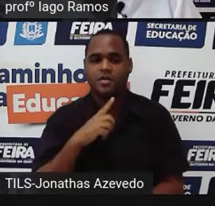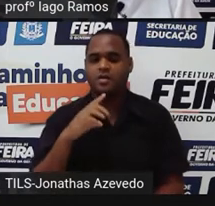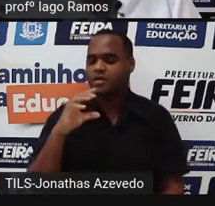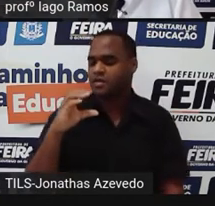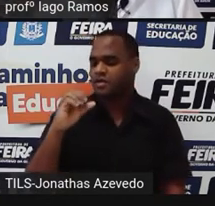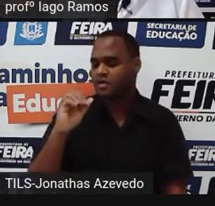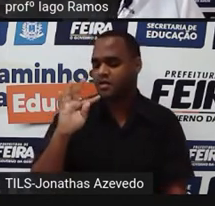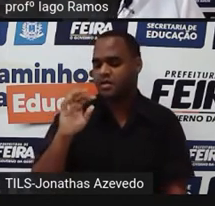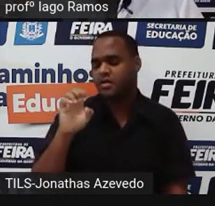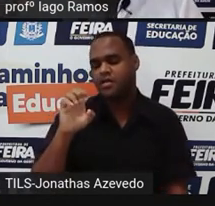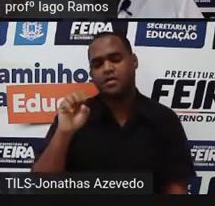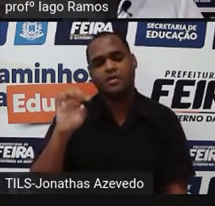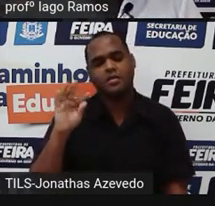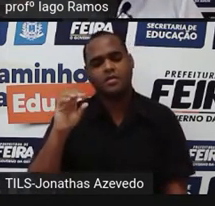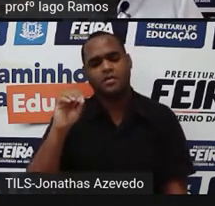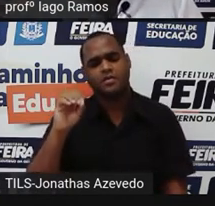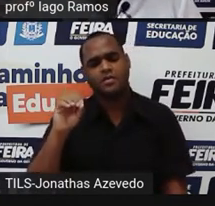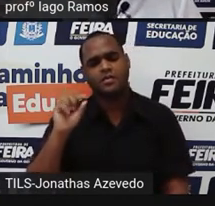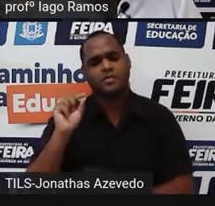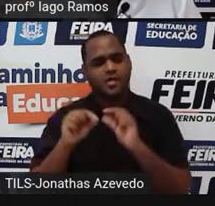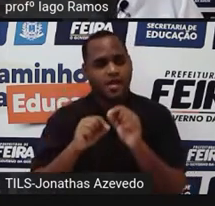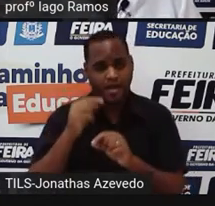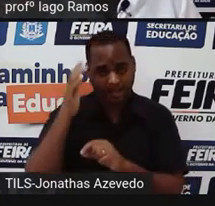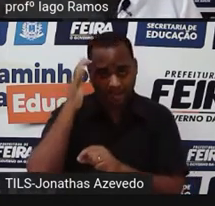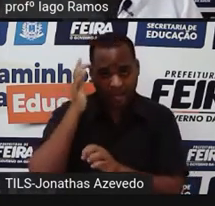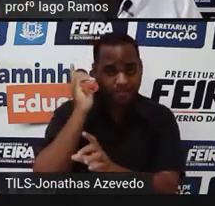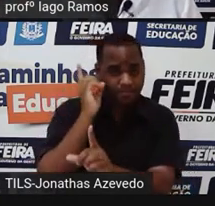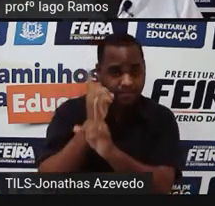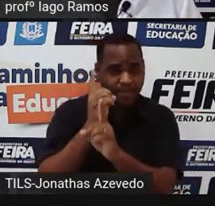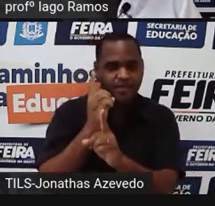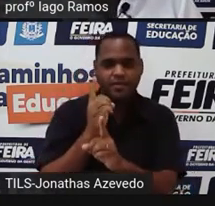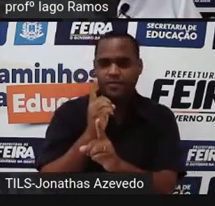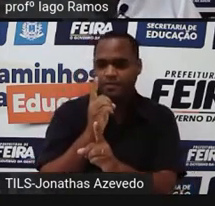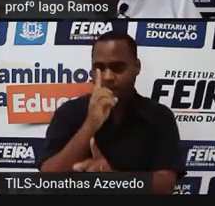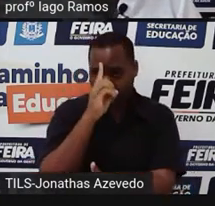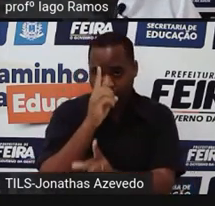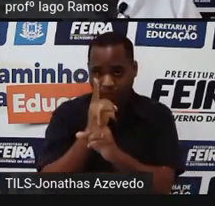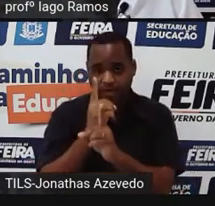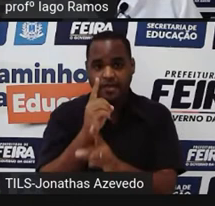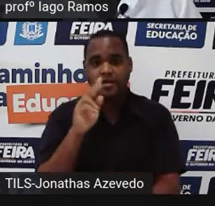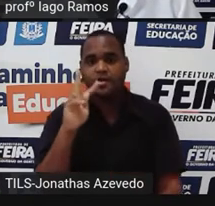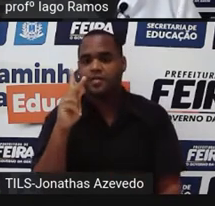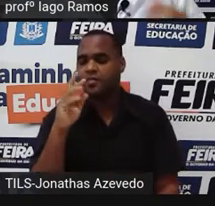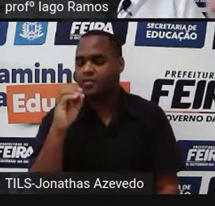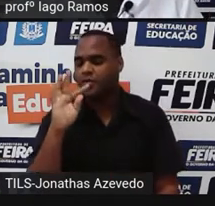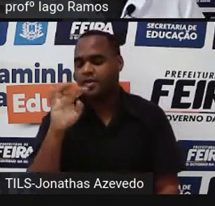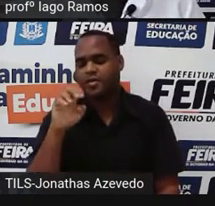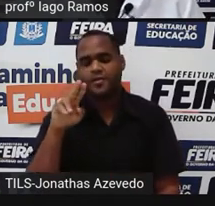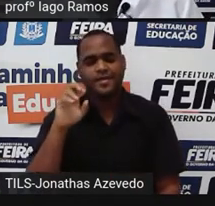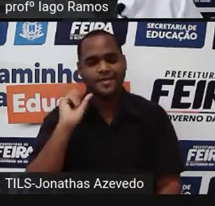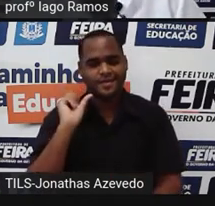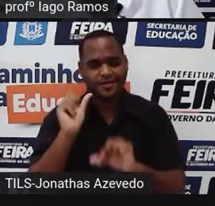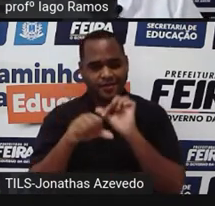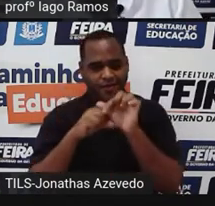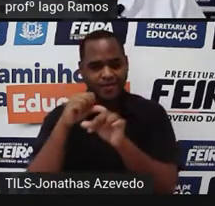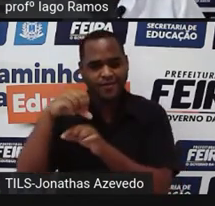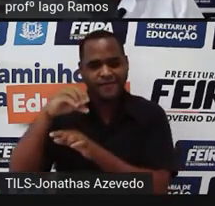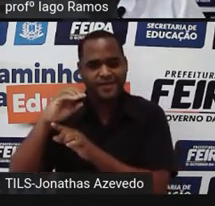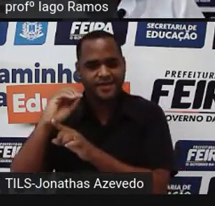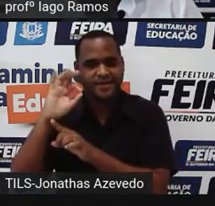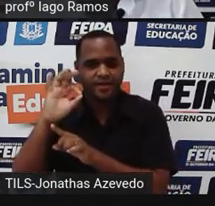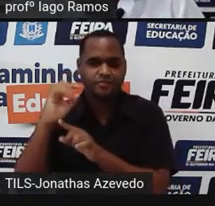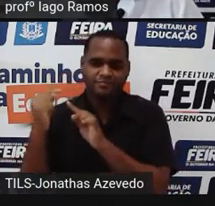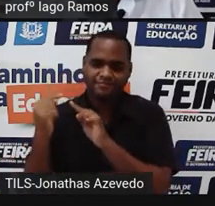tá? A gente acha a hipotenusa, que é o que fica oposto ao ângulo de 90 graus. Os dois que sobram